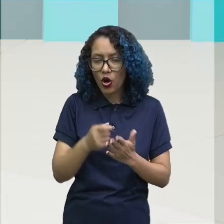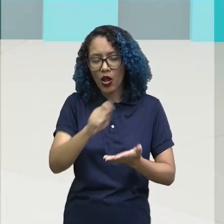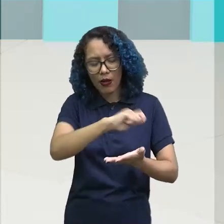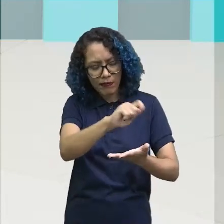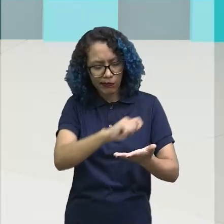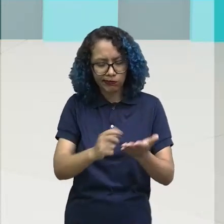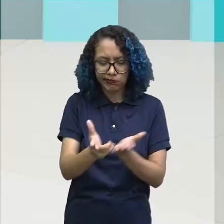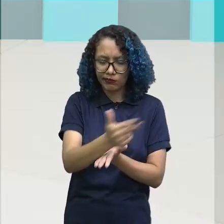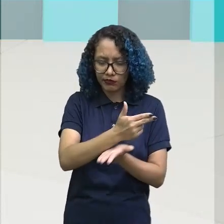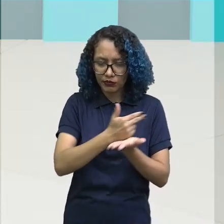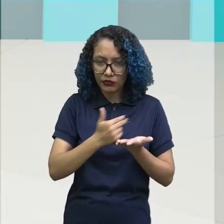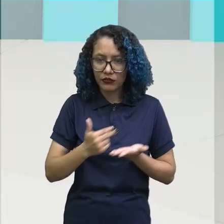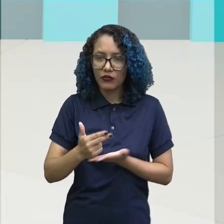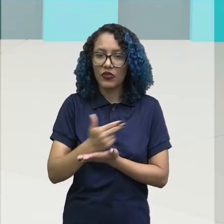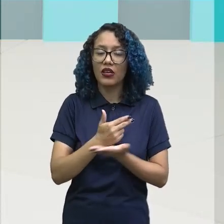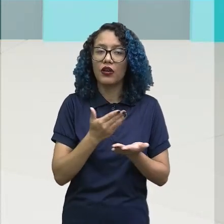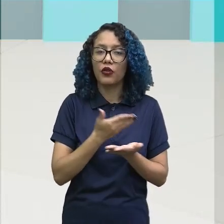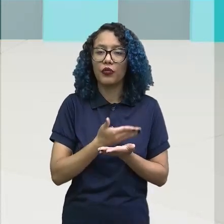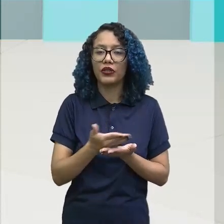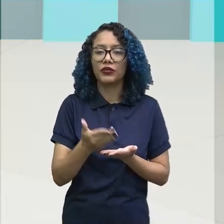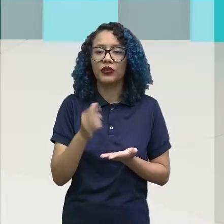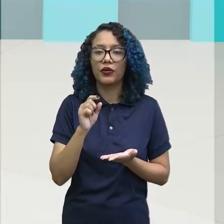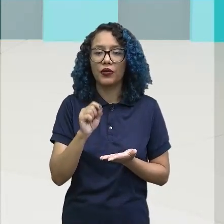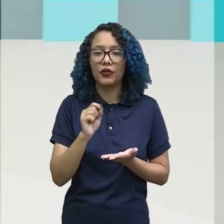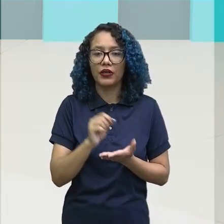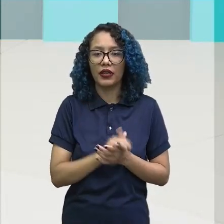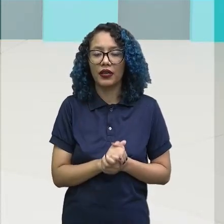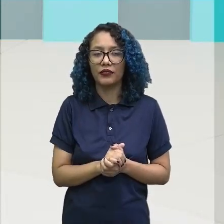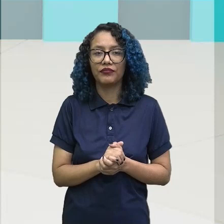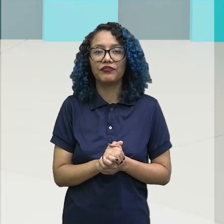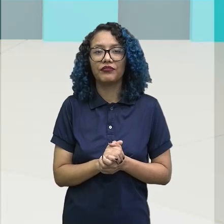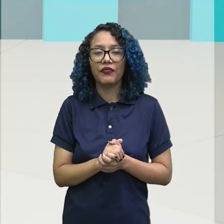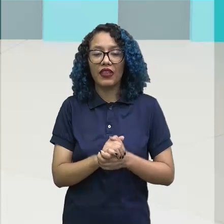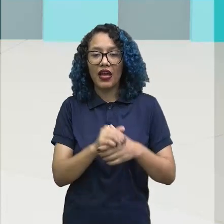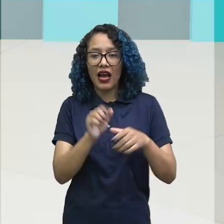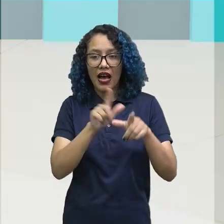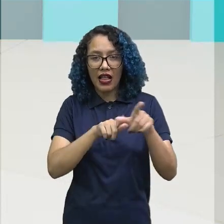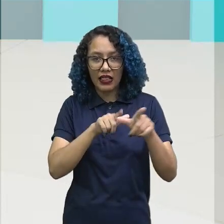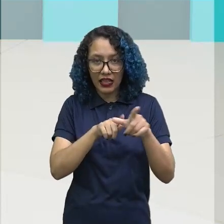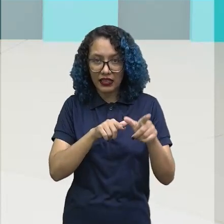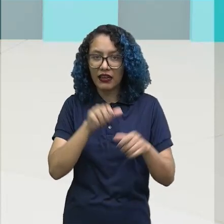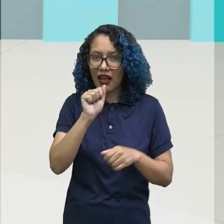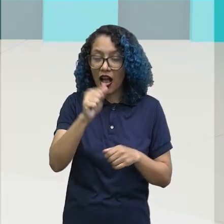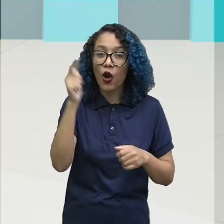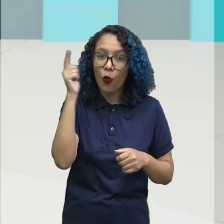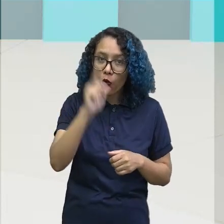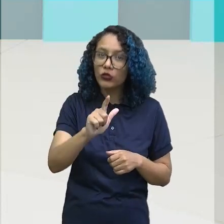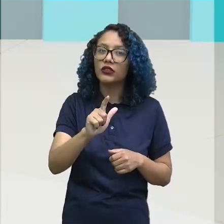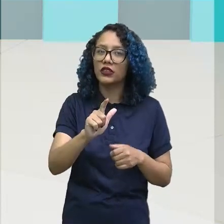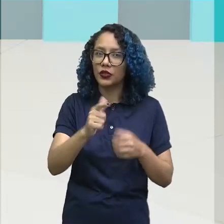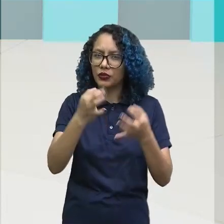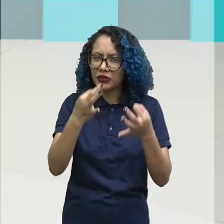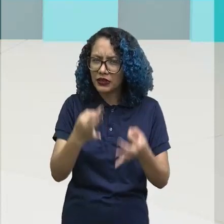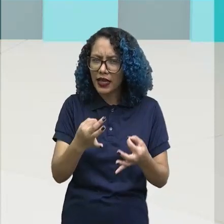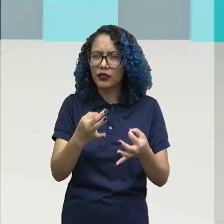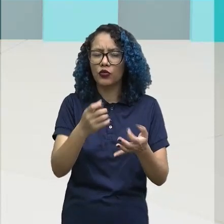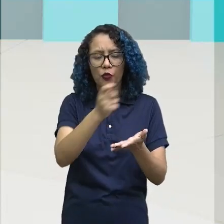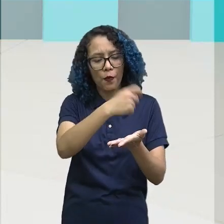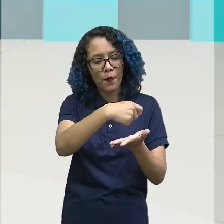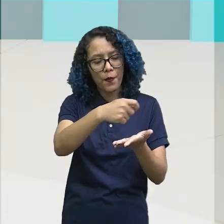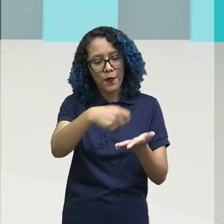até começar a sair no formato da letra bastão, a letra A. e você entender que aquele